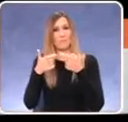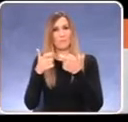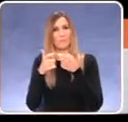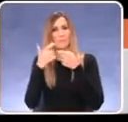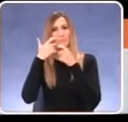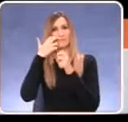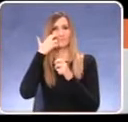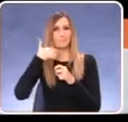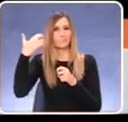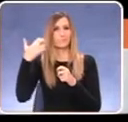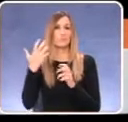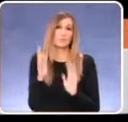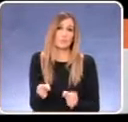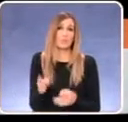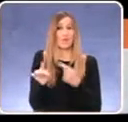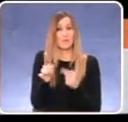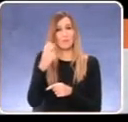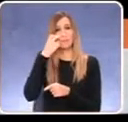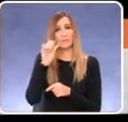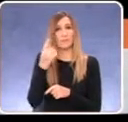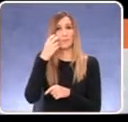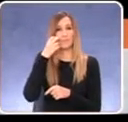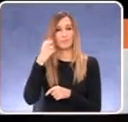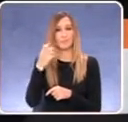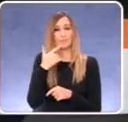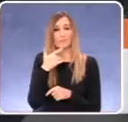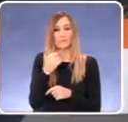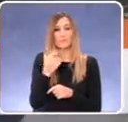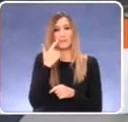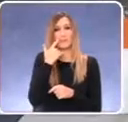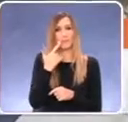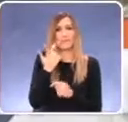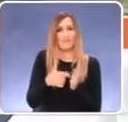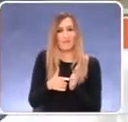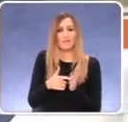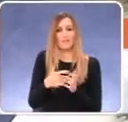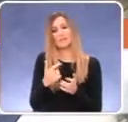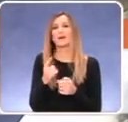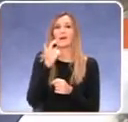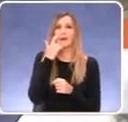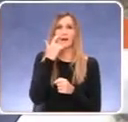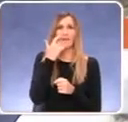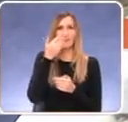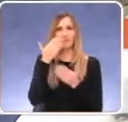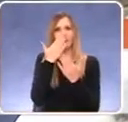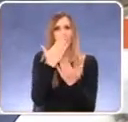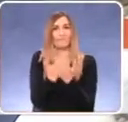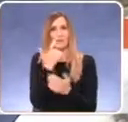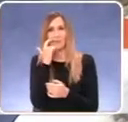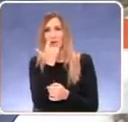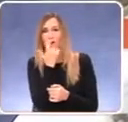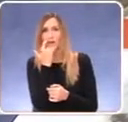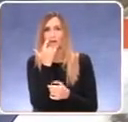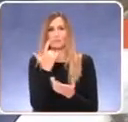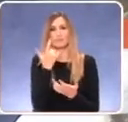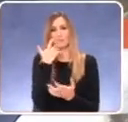que ser extraído. Depois de extrair o primeiro dente, não podia ver sem o dente. Era logo aqui na frente e não podia ver sem